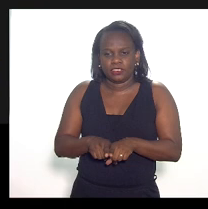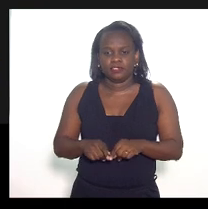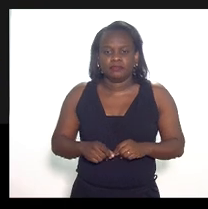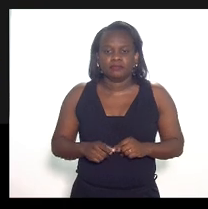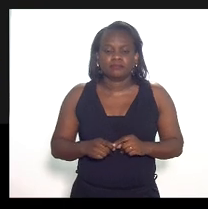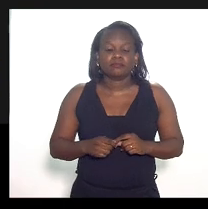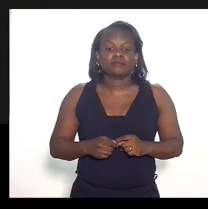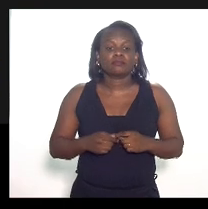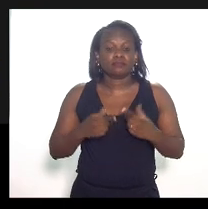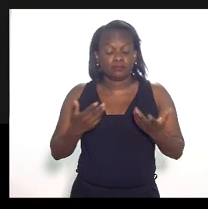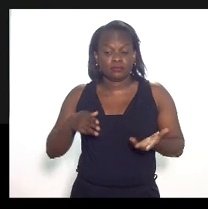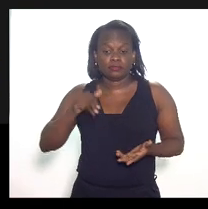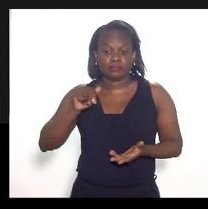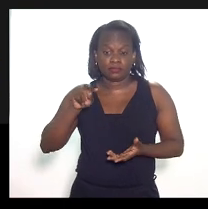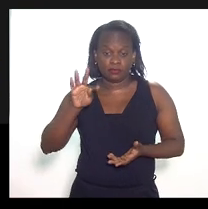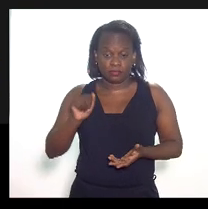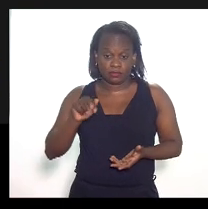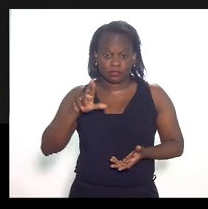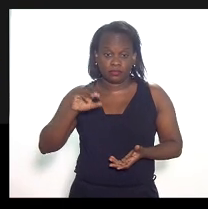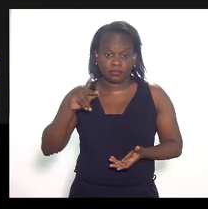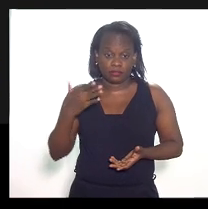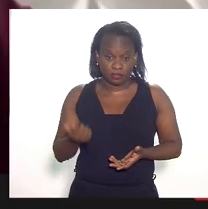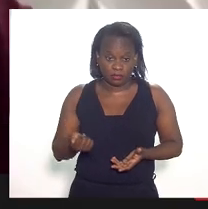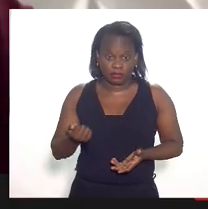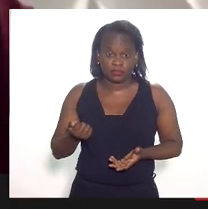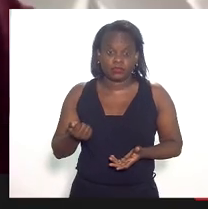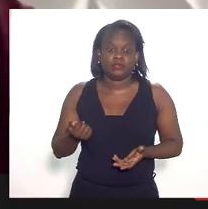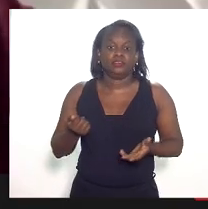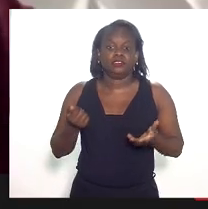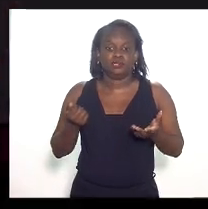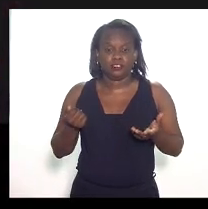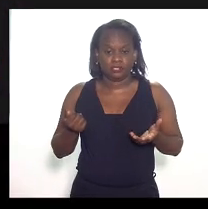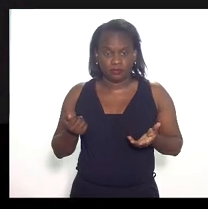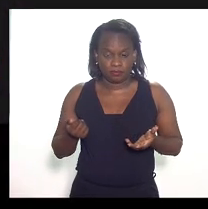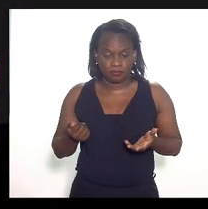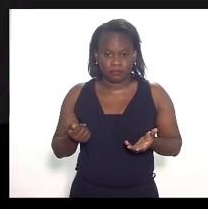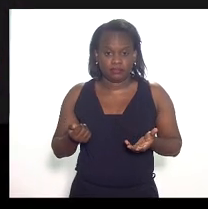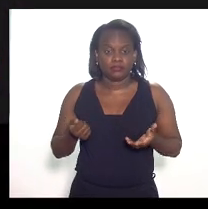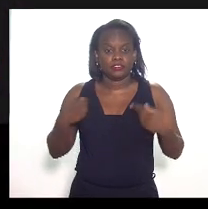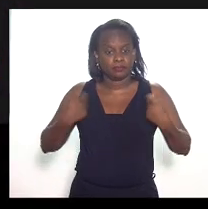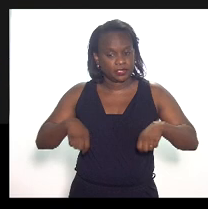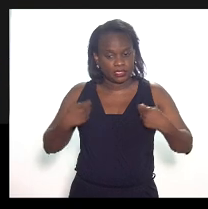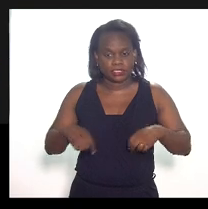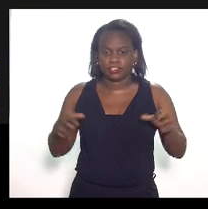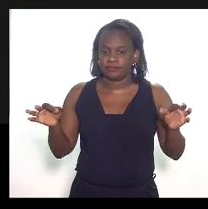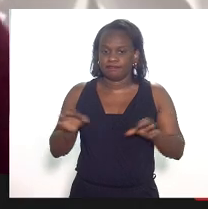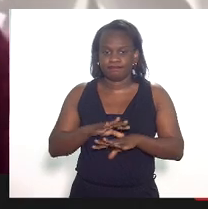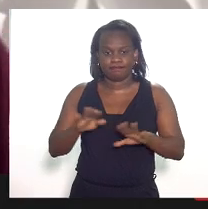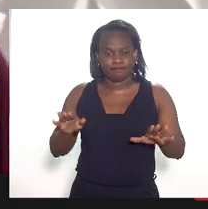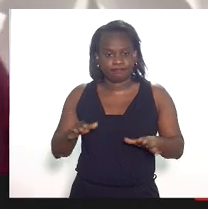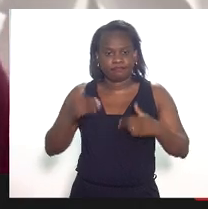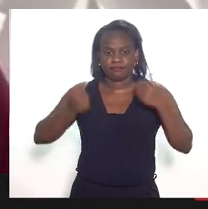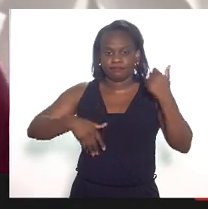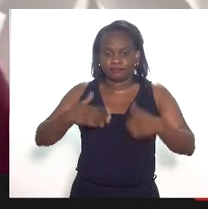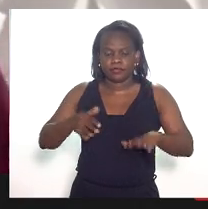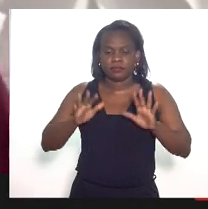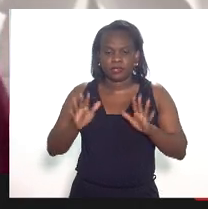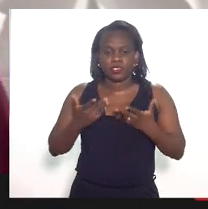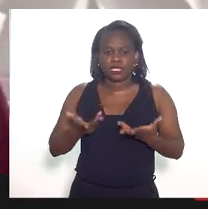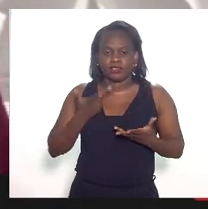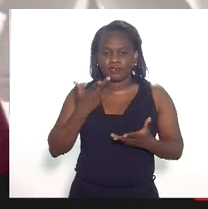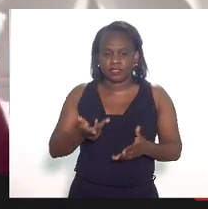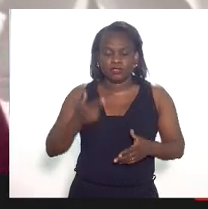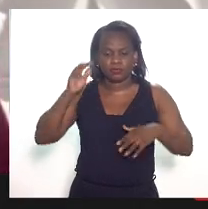Pois não. É a Marta Rocha e, inevitavelmente... Pode falar. Ter que encerrar as falas. Mas eu queria fazer